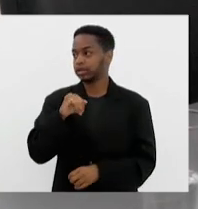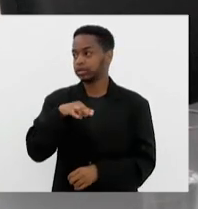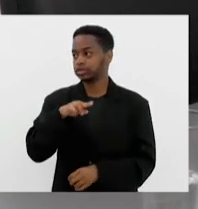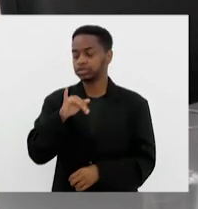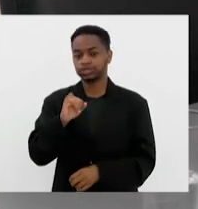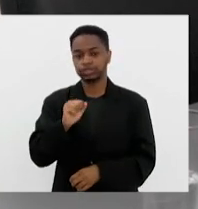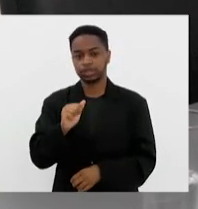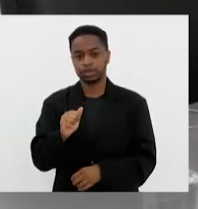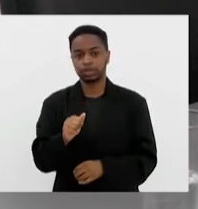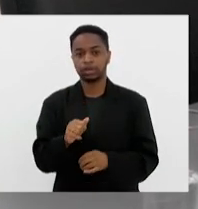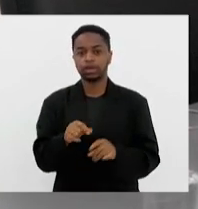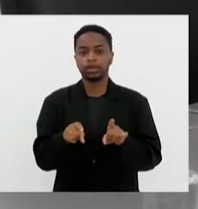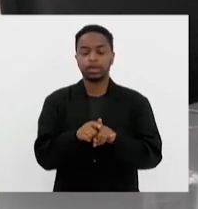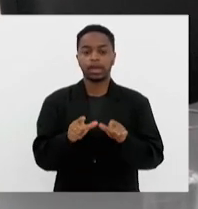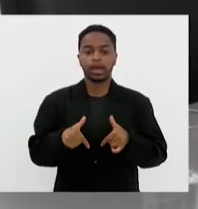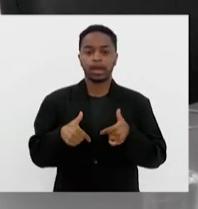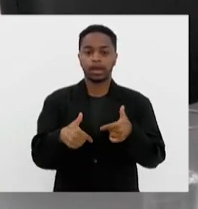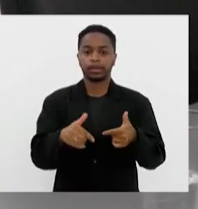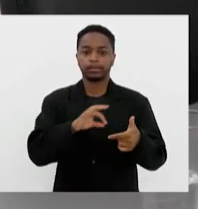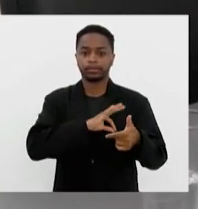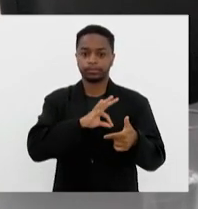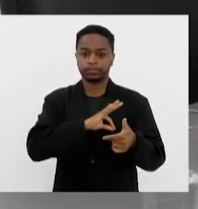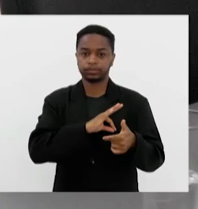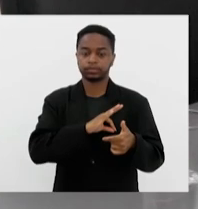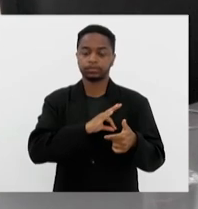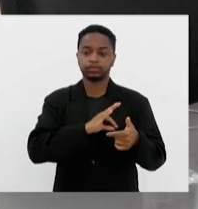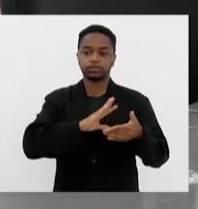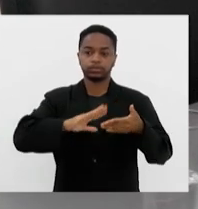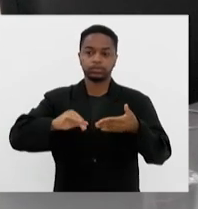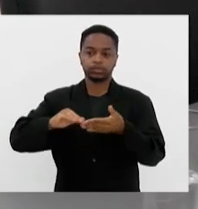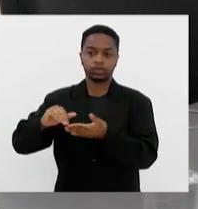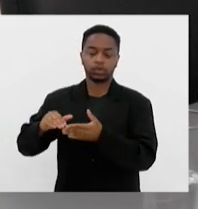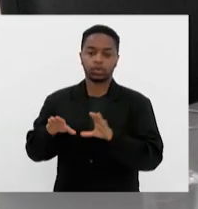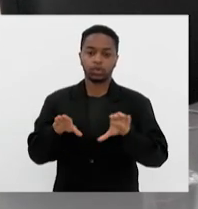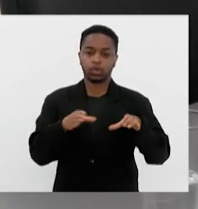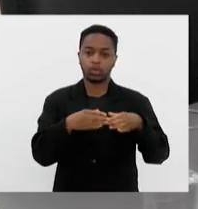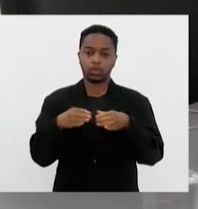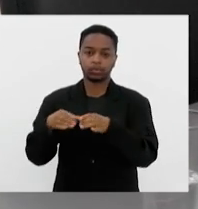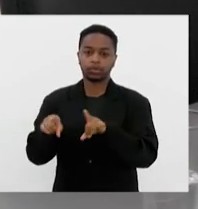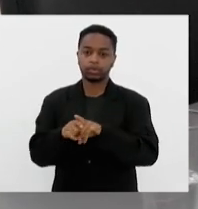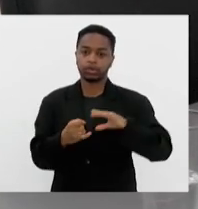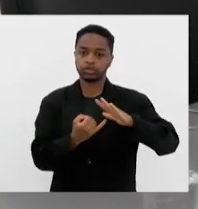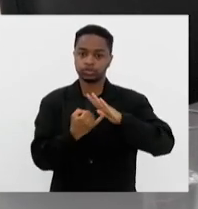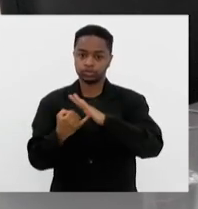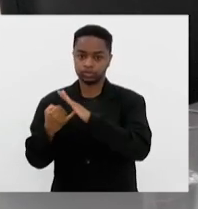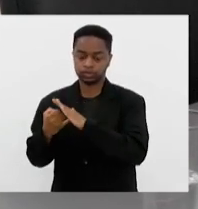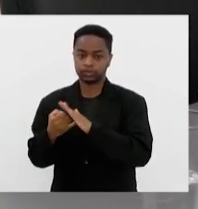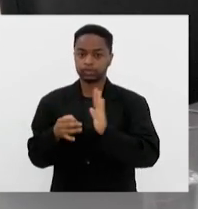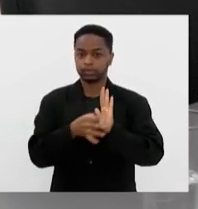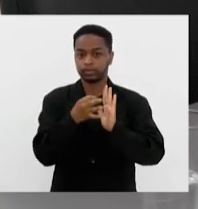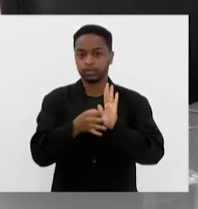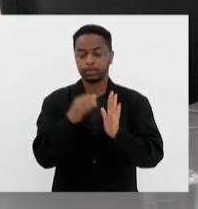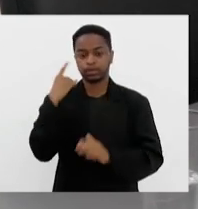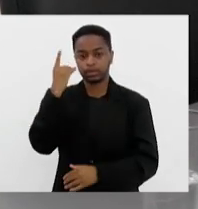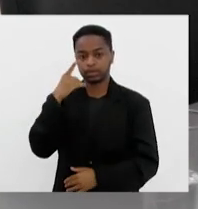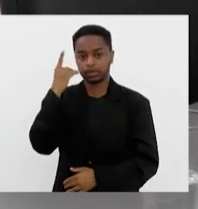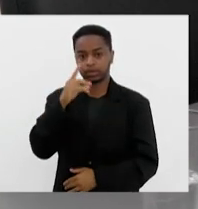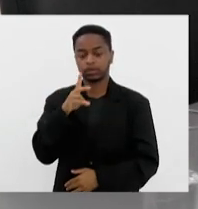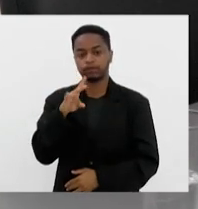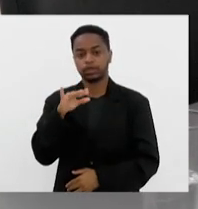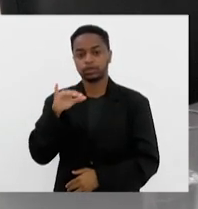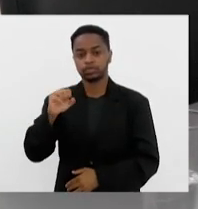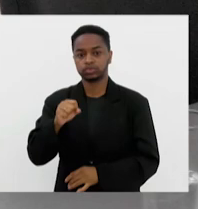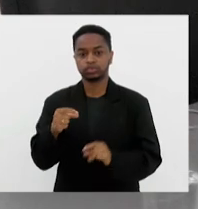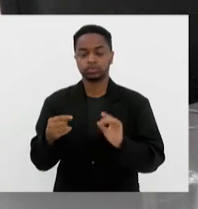bombeiros militares e agentes penitenciários, excluídos dos quadros de suas respectivas instituições. Parecer do deputado Vinícius Cozzolino é